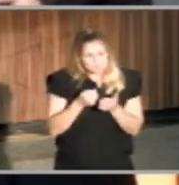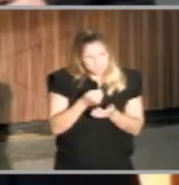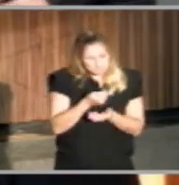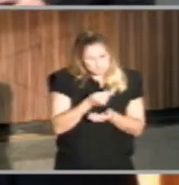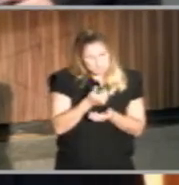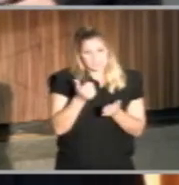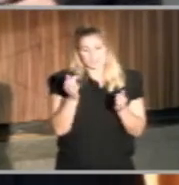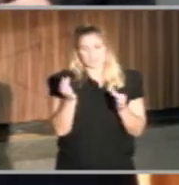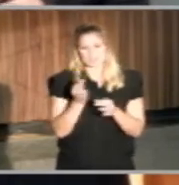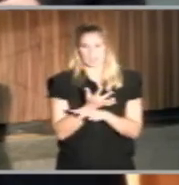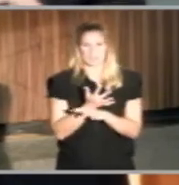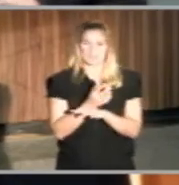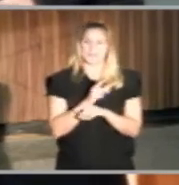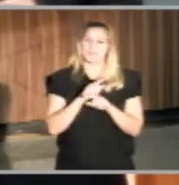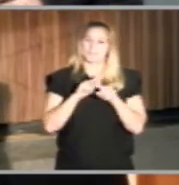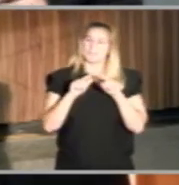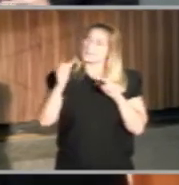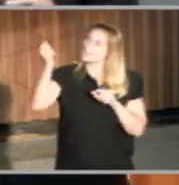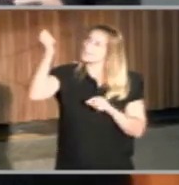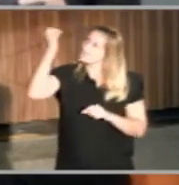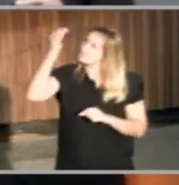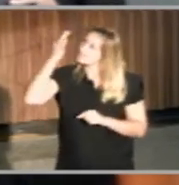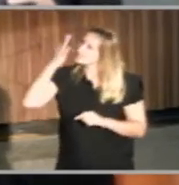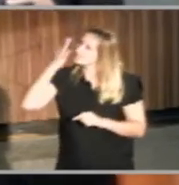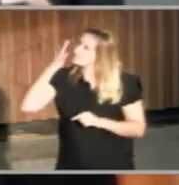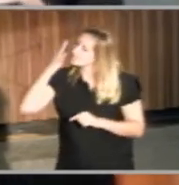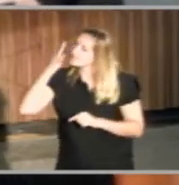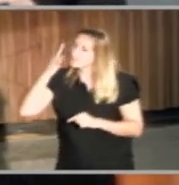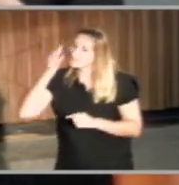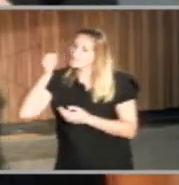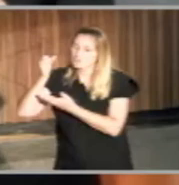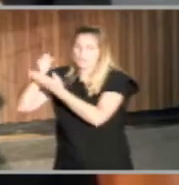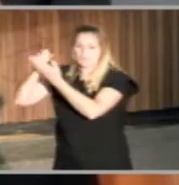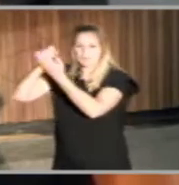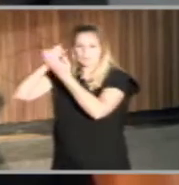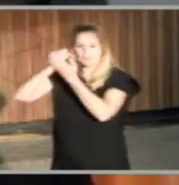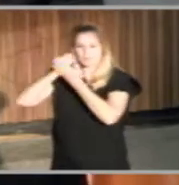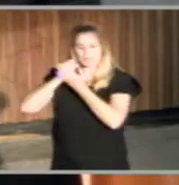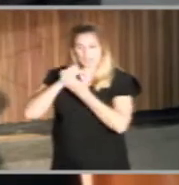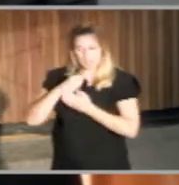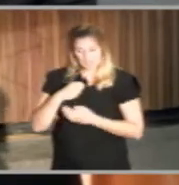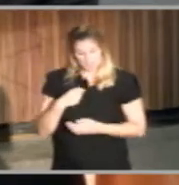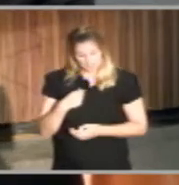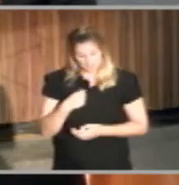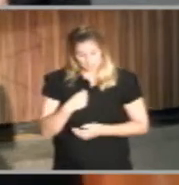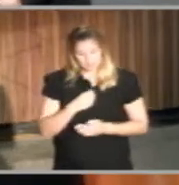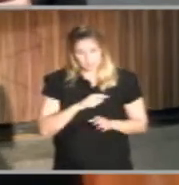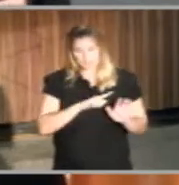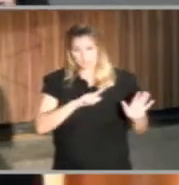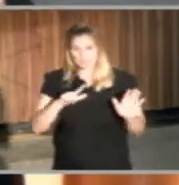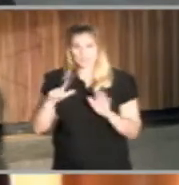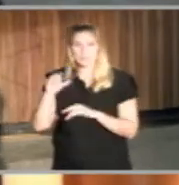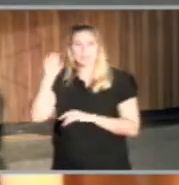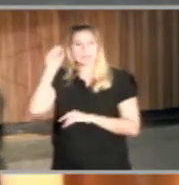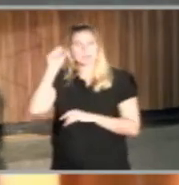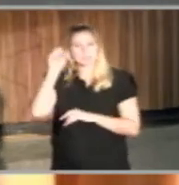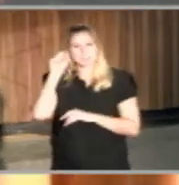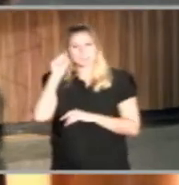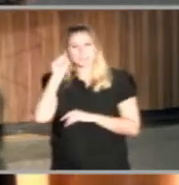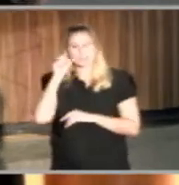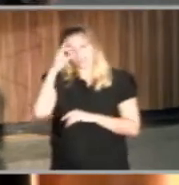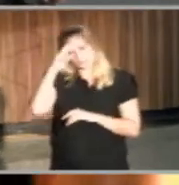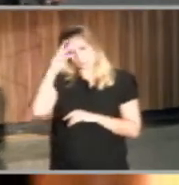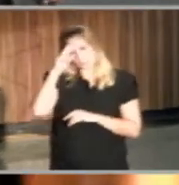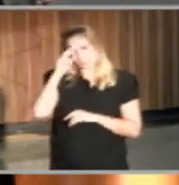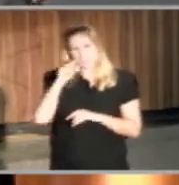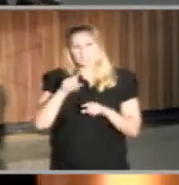graça de Deus na hora certa. Eu ouvi uma história essa semana tão bonita, né? De uma irmã querida